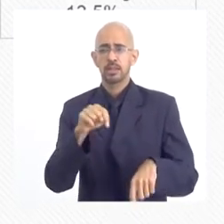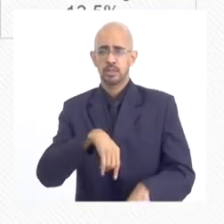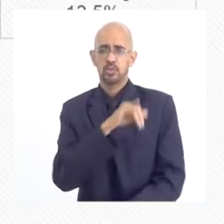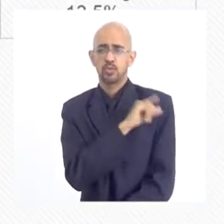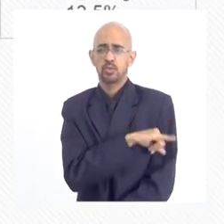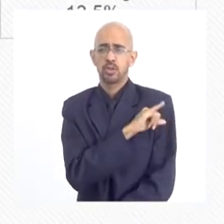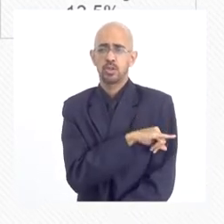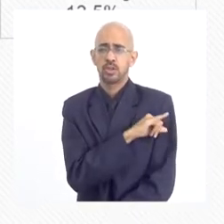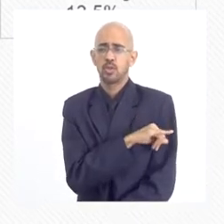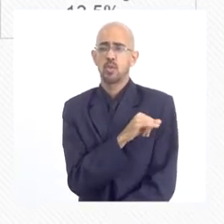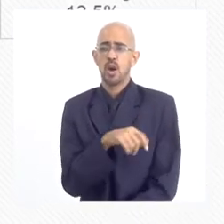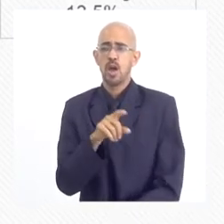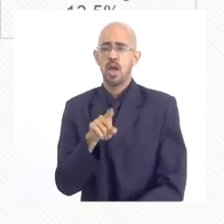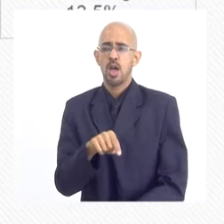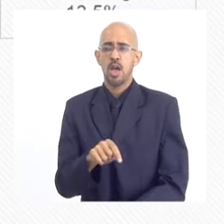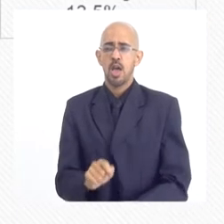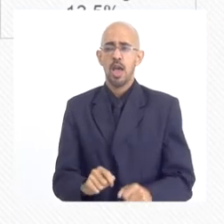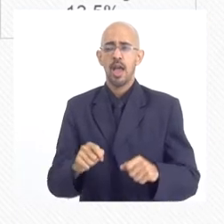uma alta de